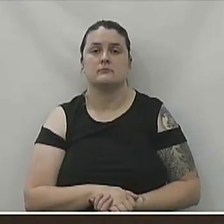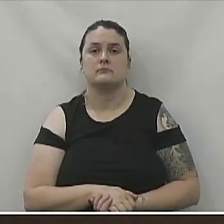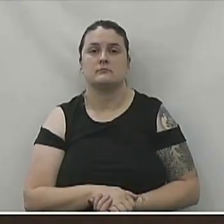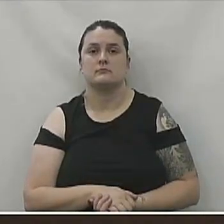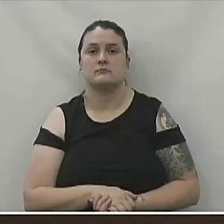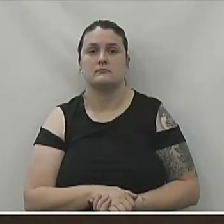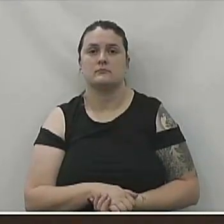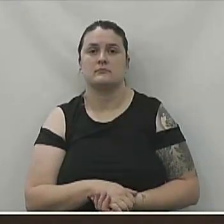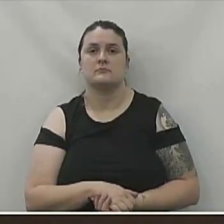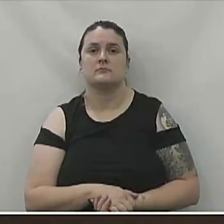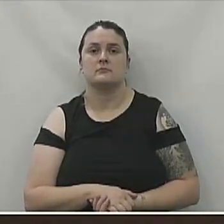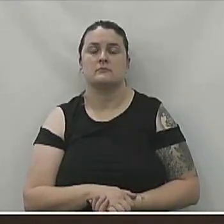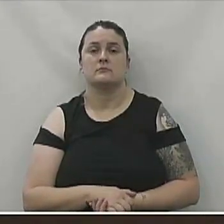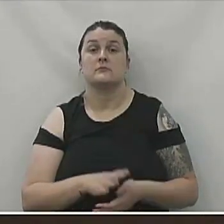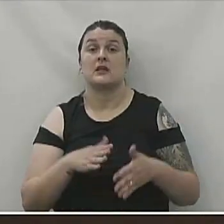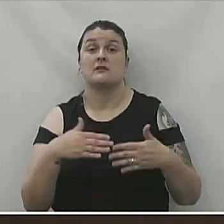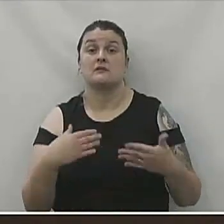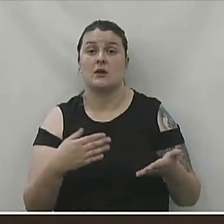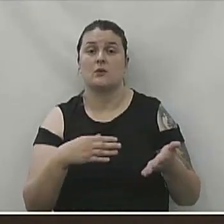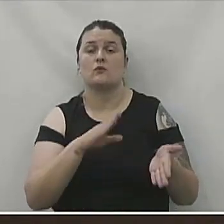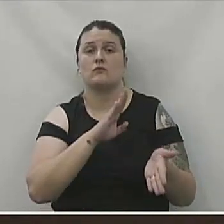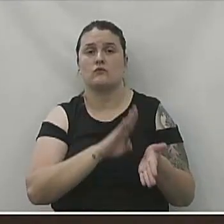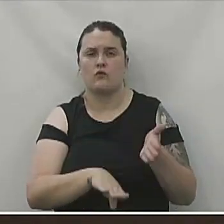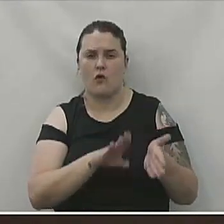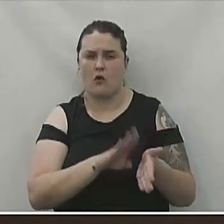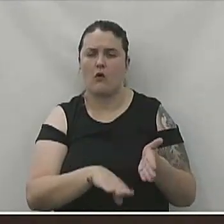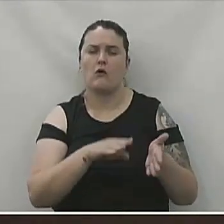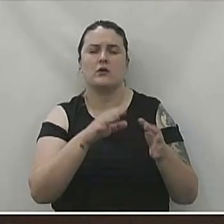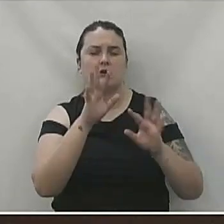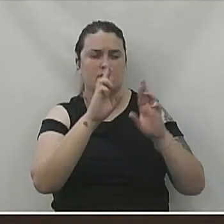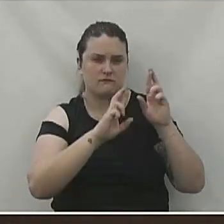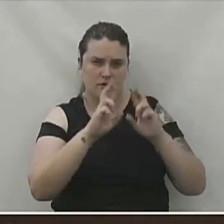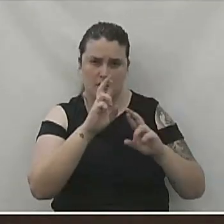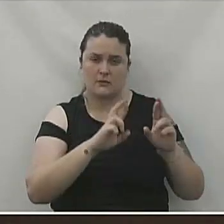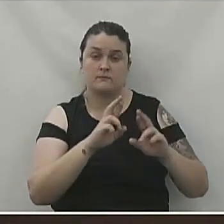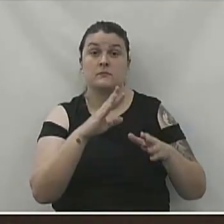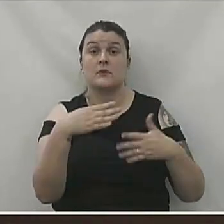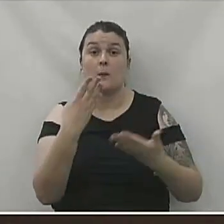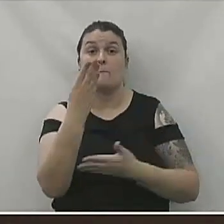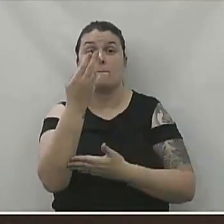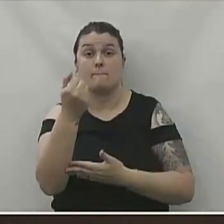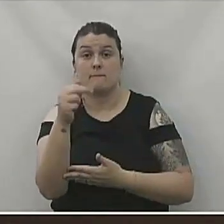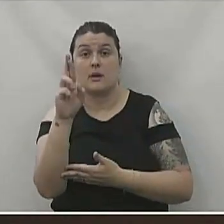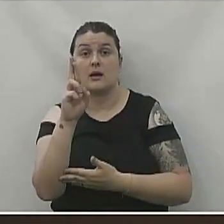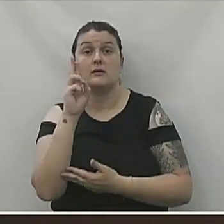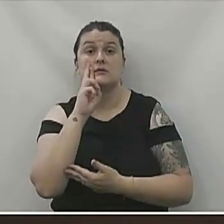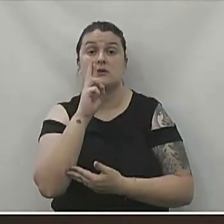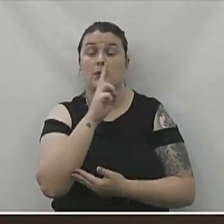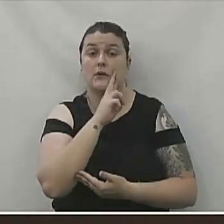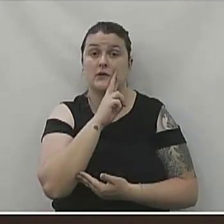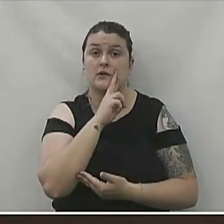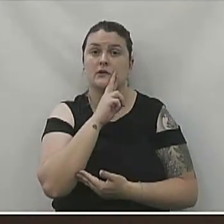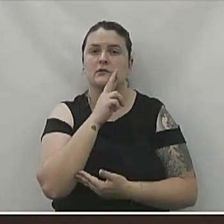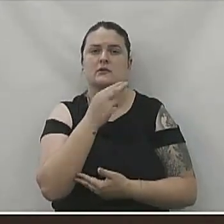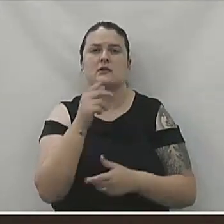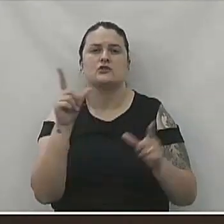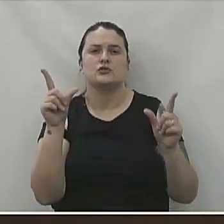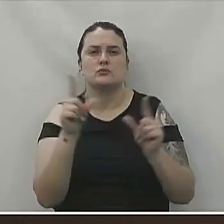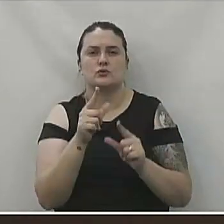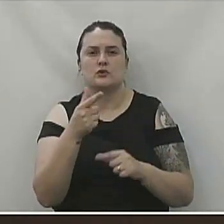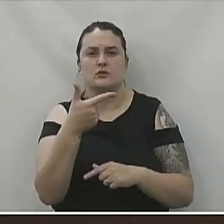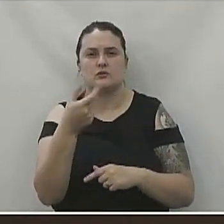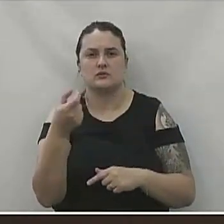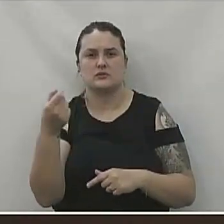da vacina então isso daí foi revisto eu então os bares e restaurantes com menos de